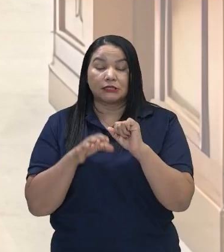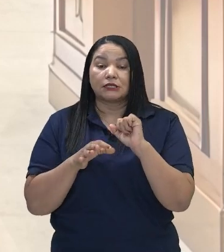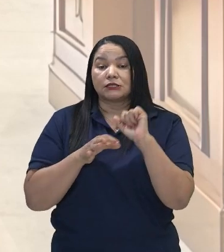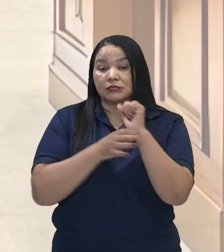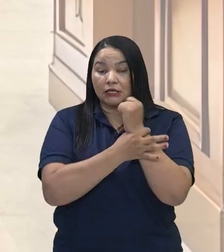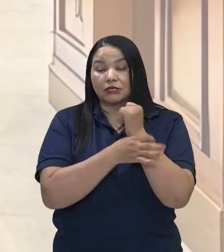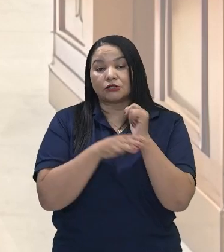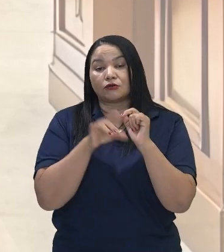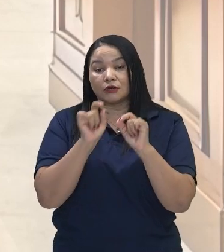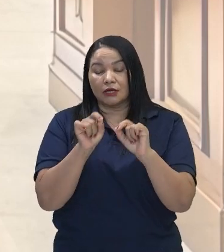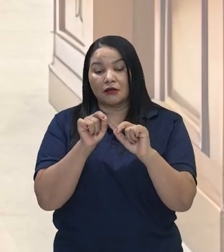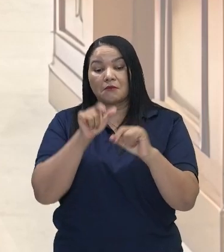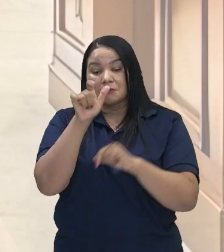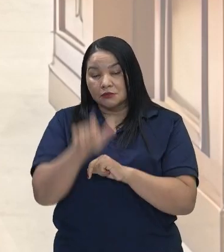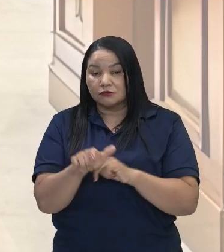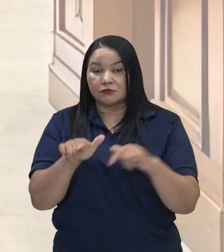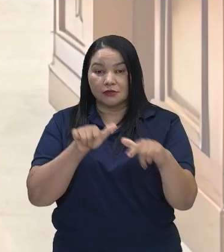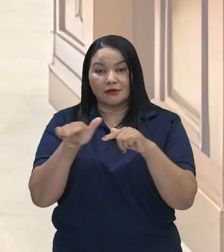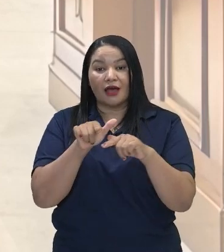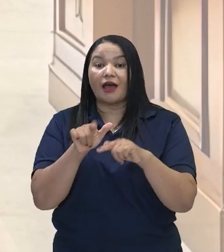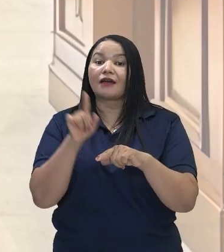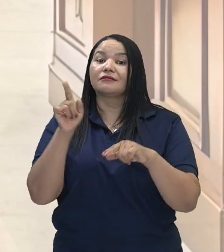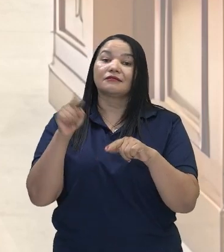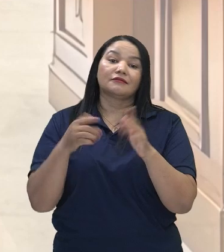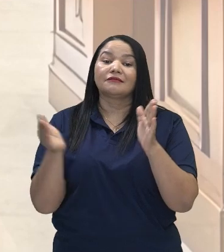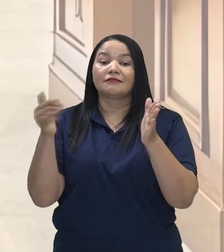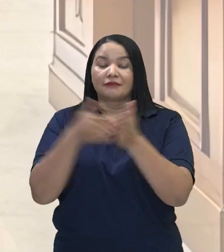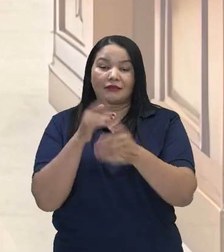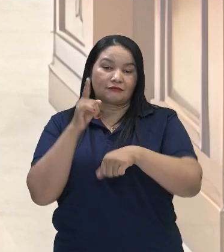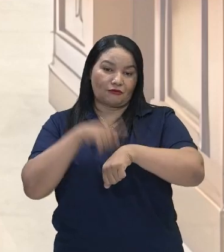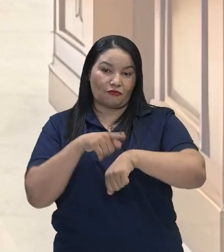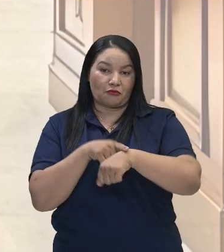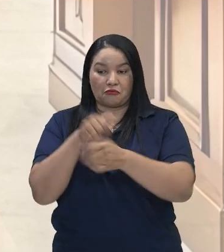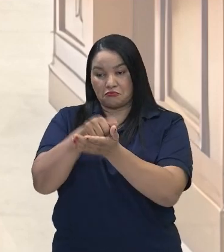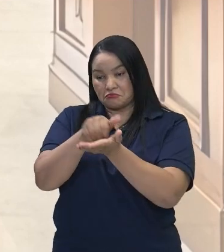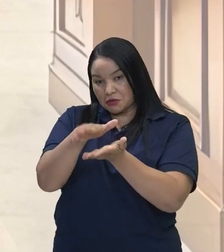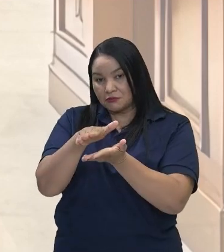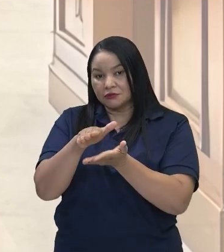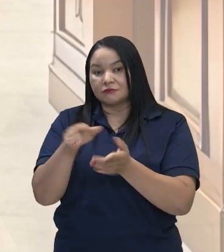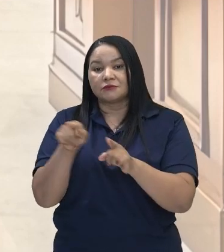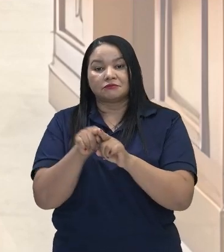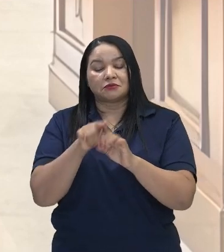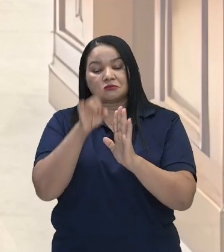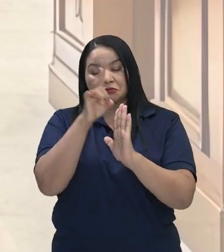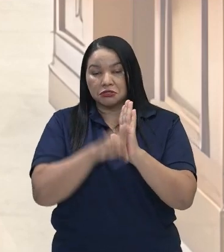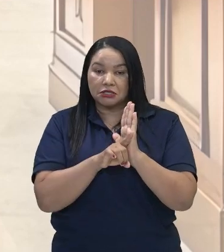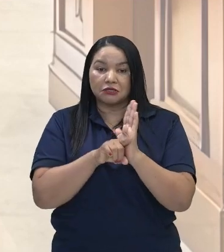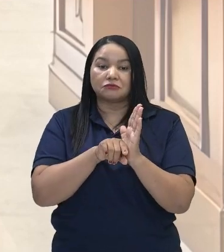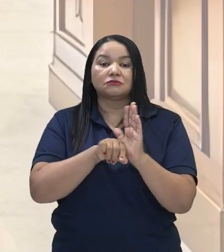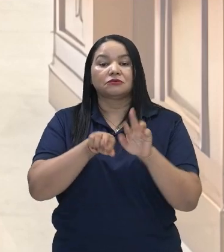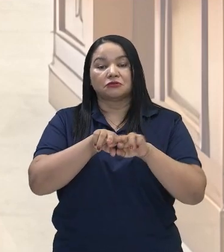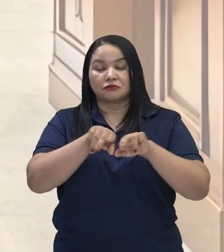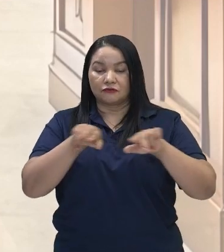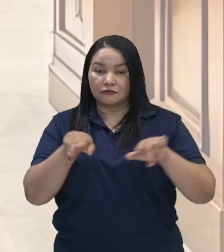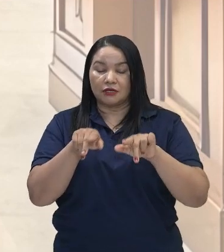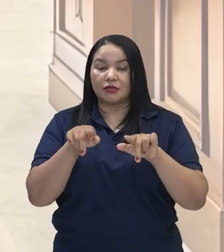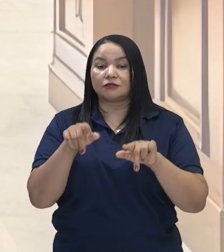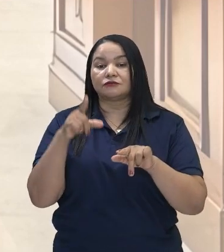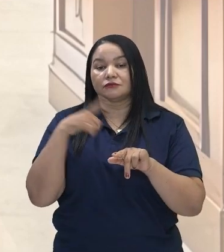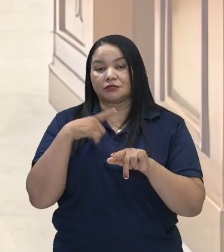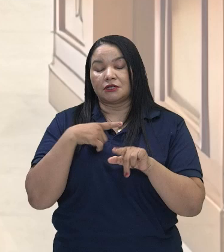trabalhador até mesmo na hora da demissão. Né? Porque ele garante todos esses direitos e mais